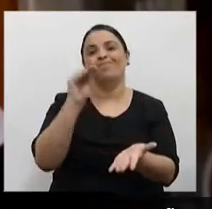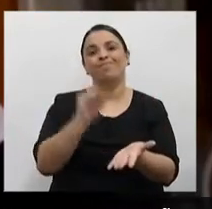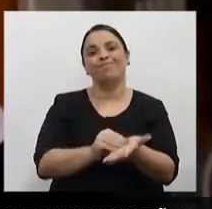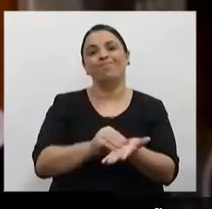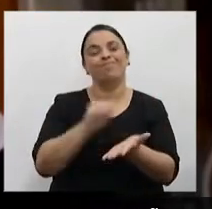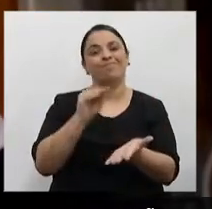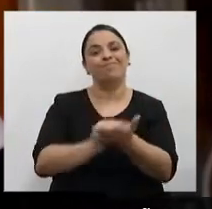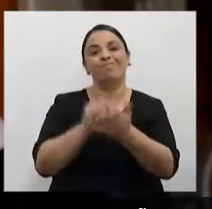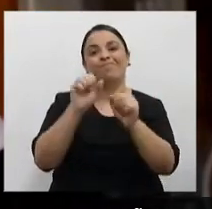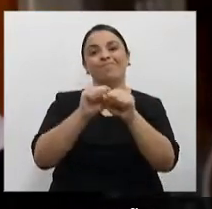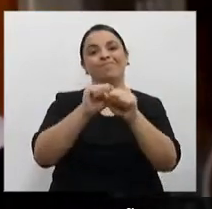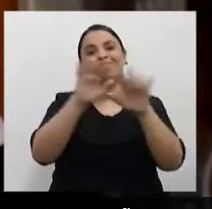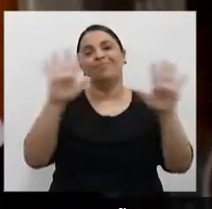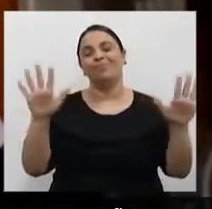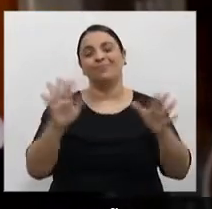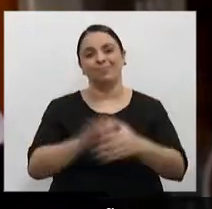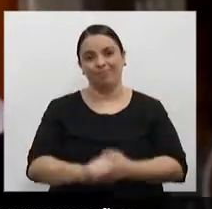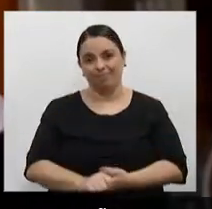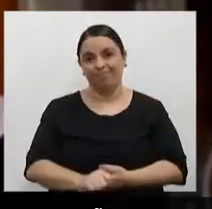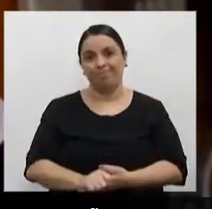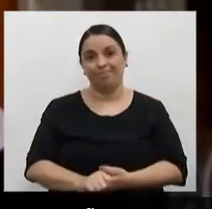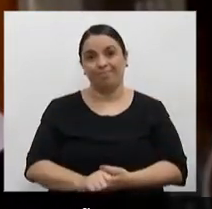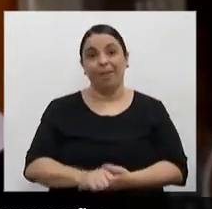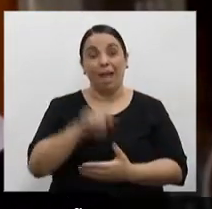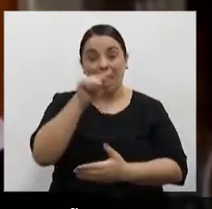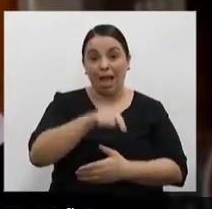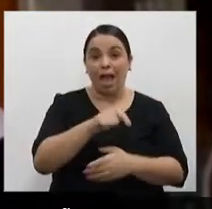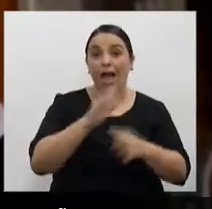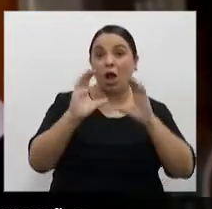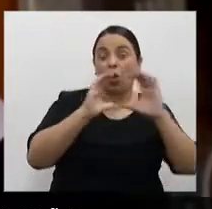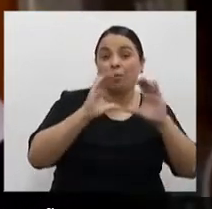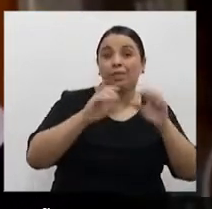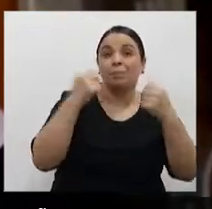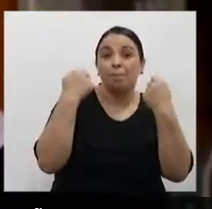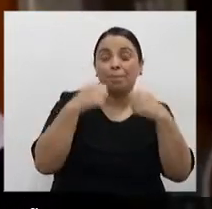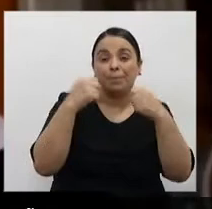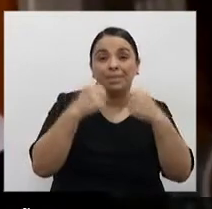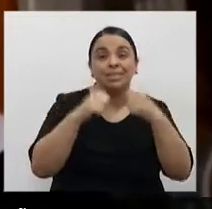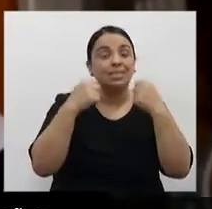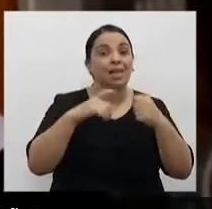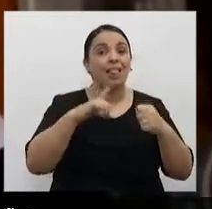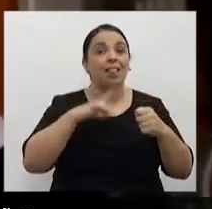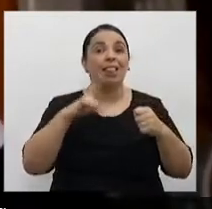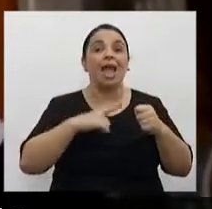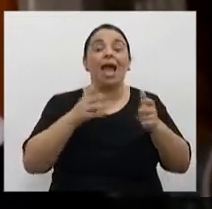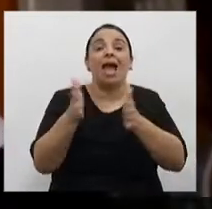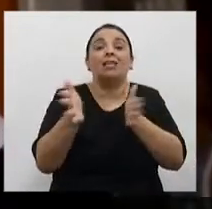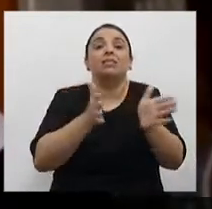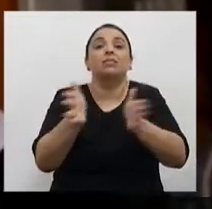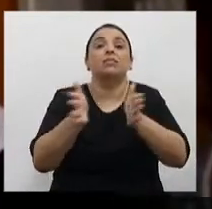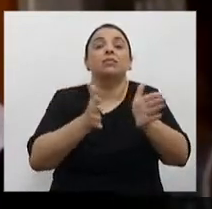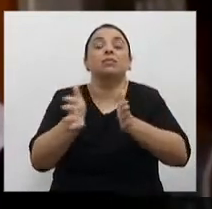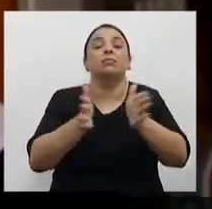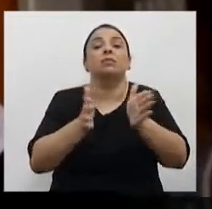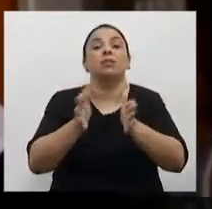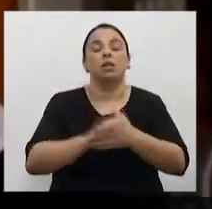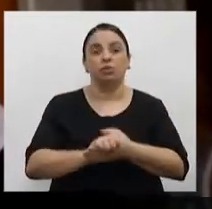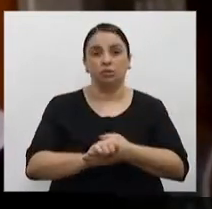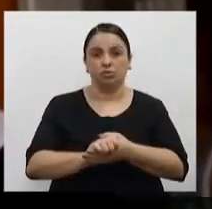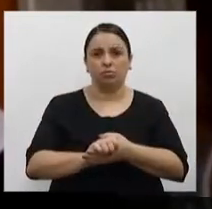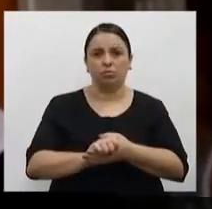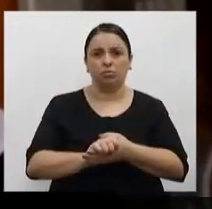Tem que se ampliar a comunicação em Belo Horizonte, no estado de Minas Gerais, de uma forma direta, certo? Não somente através de